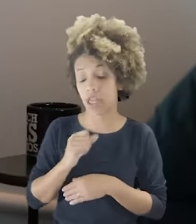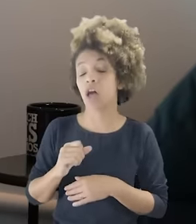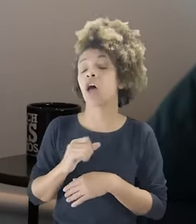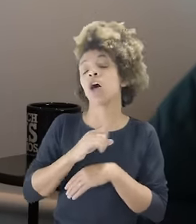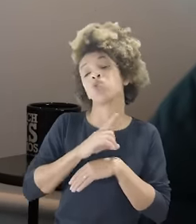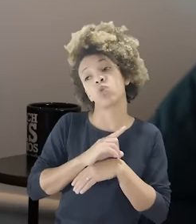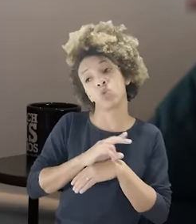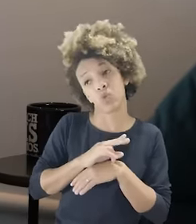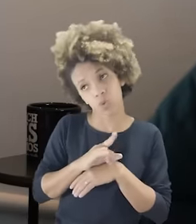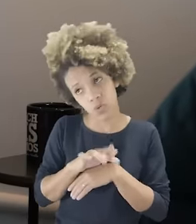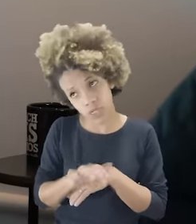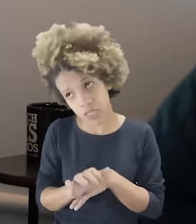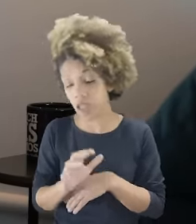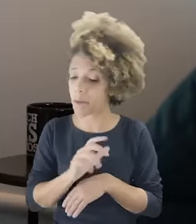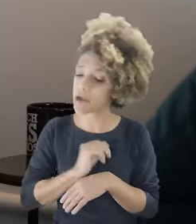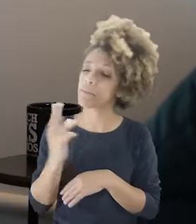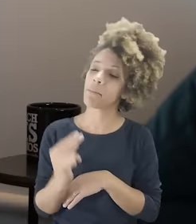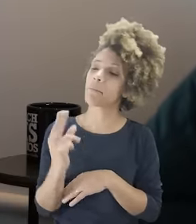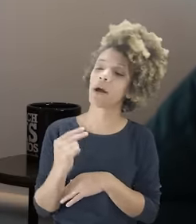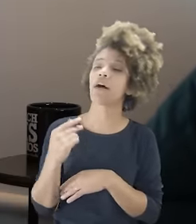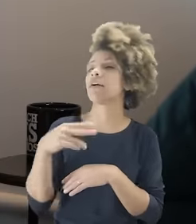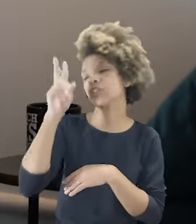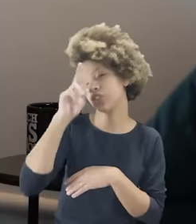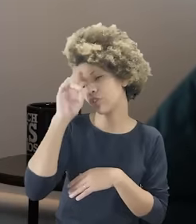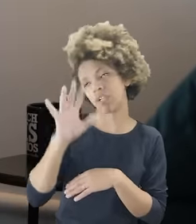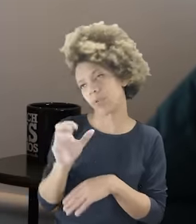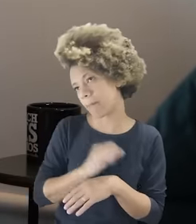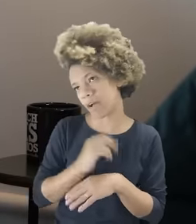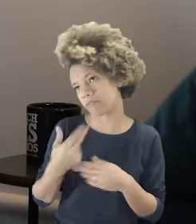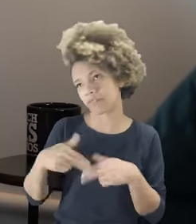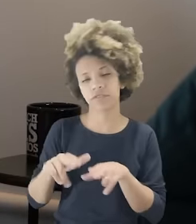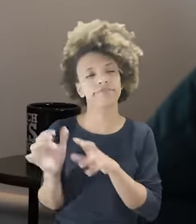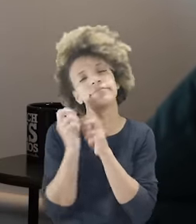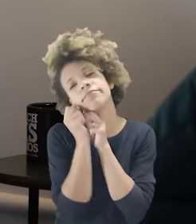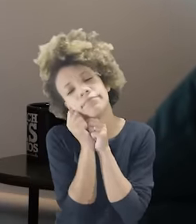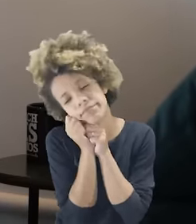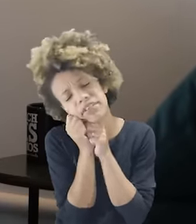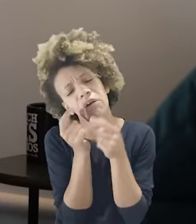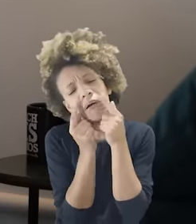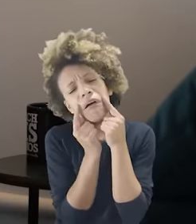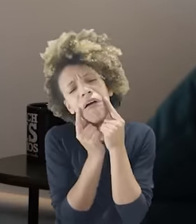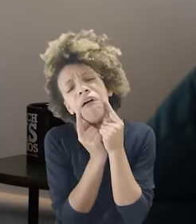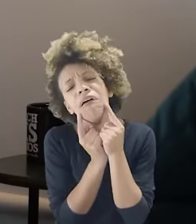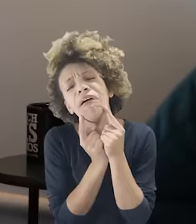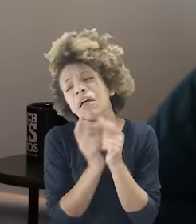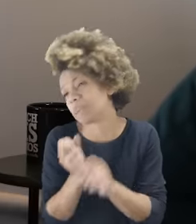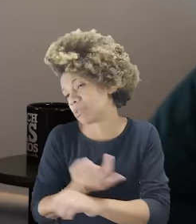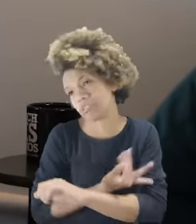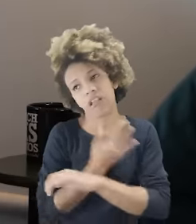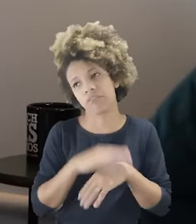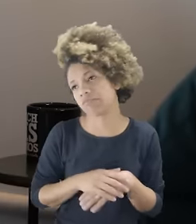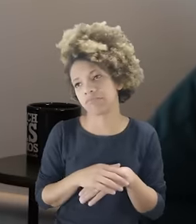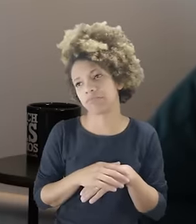na Dulce ela é lá e ficava falando me contando história da vida dela adorava as vezes deitava no colo dela quando ele tava chorando já eu emocionada